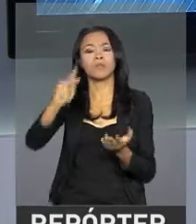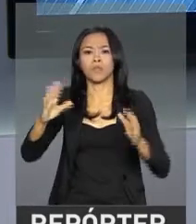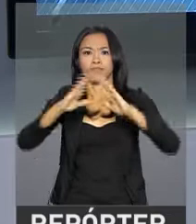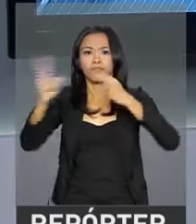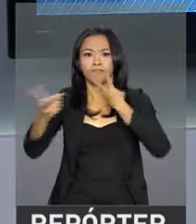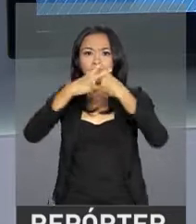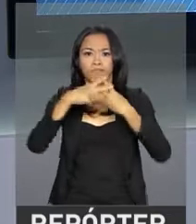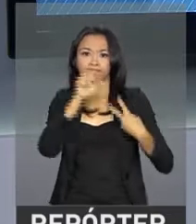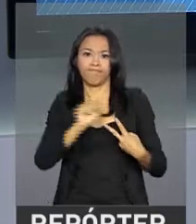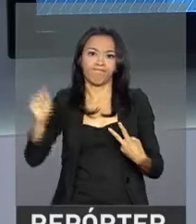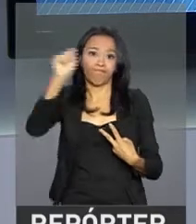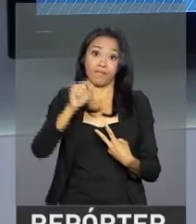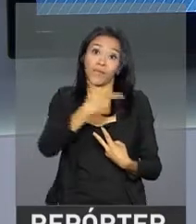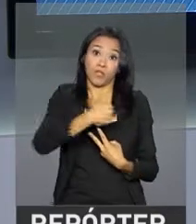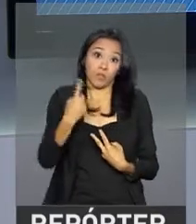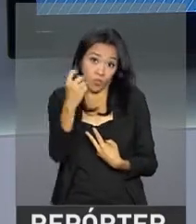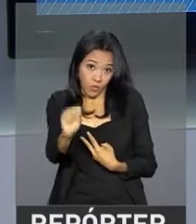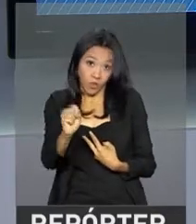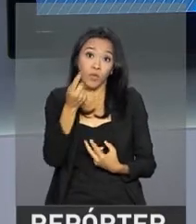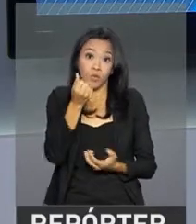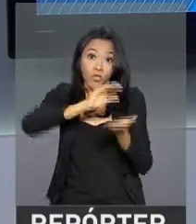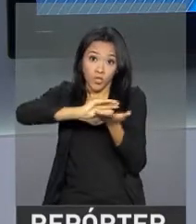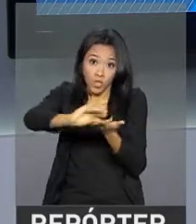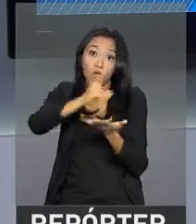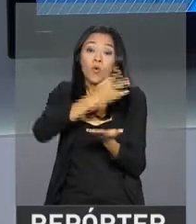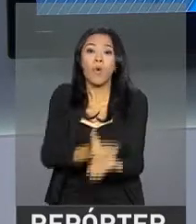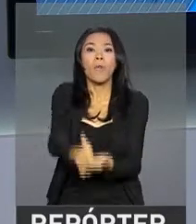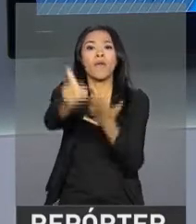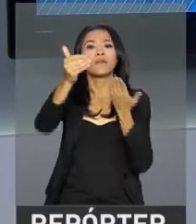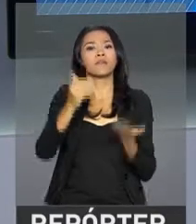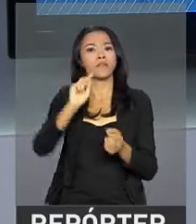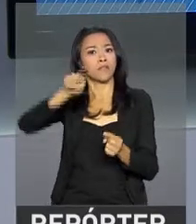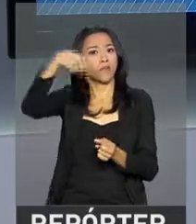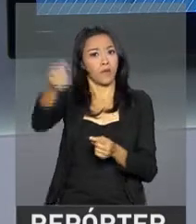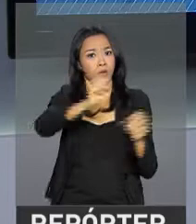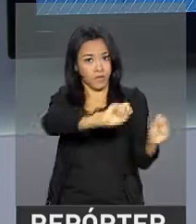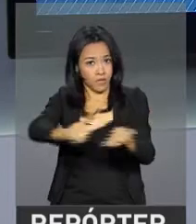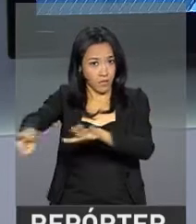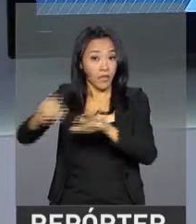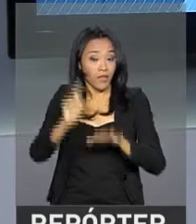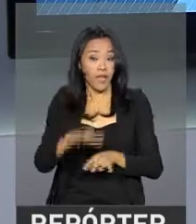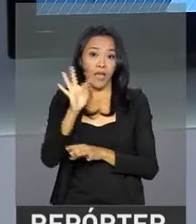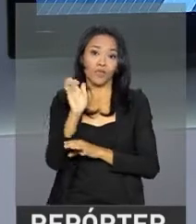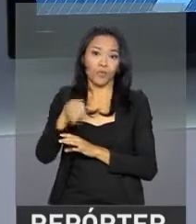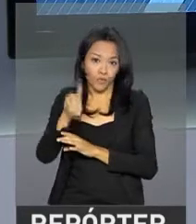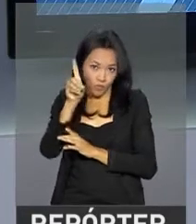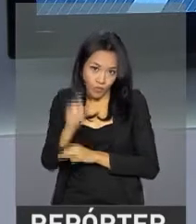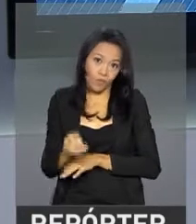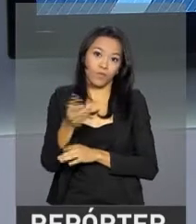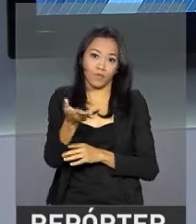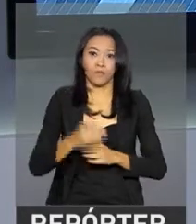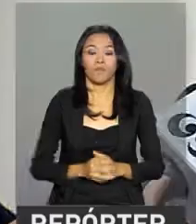sistema penitenciário em 2018. Os recursos começam a ser distribuídos a partir da próxima semana e são do Fundo Penitenciário